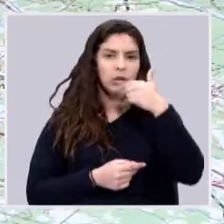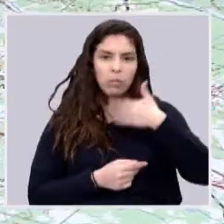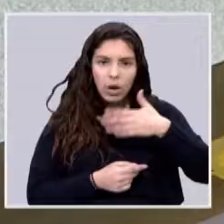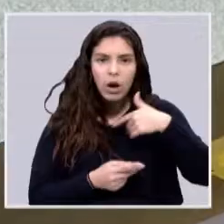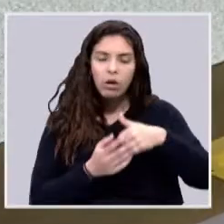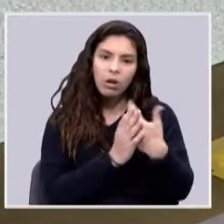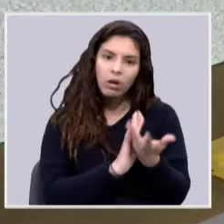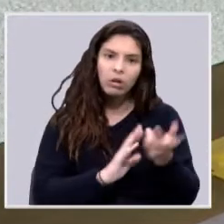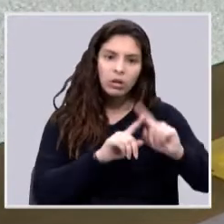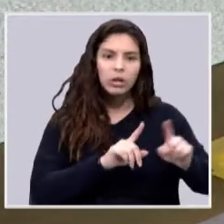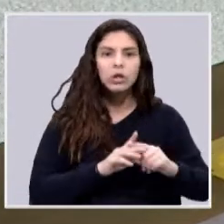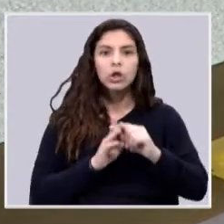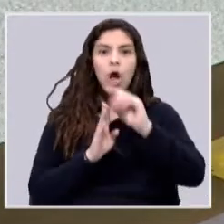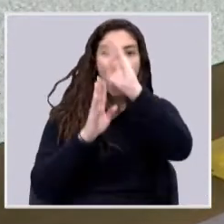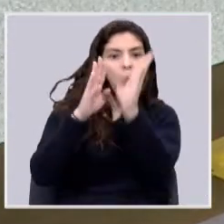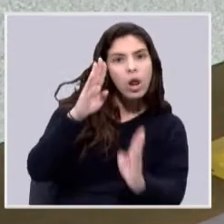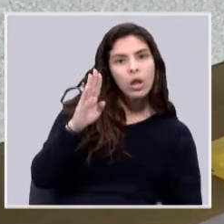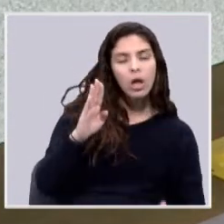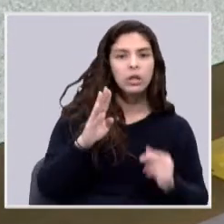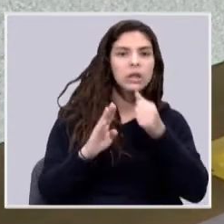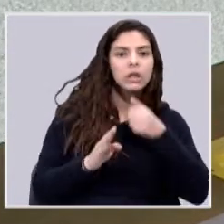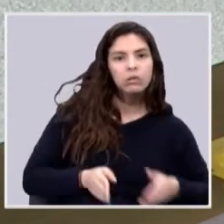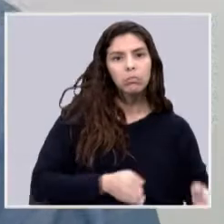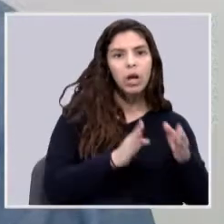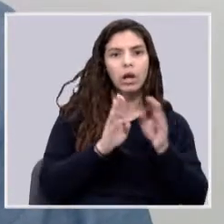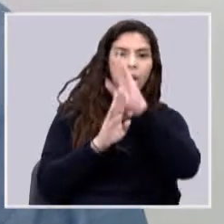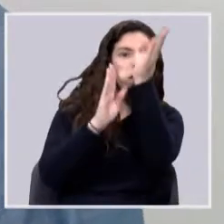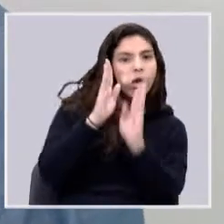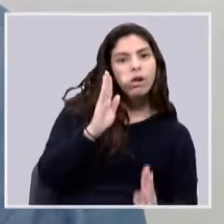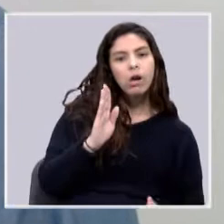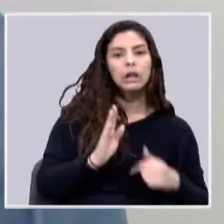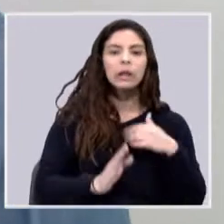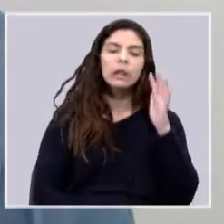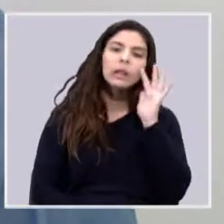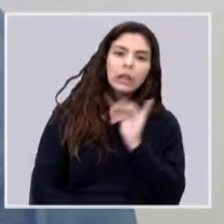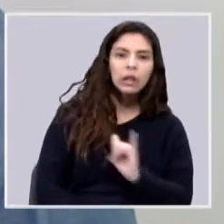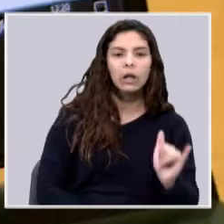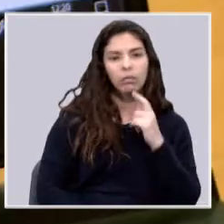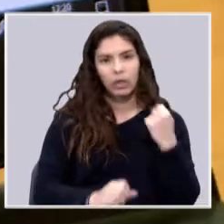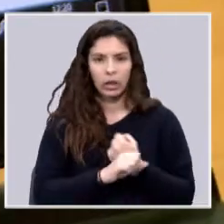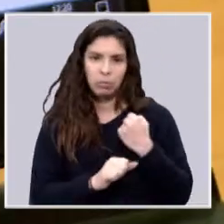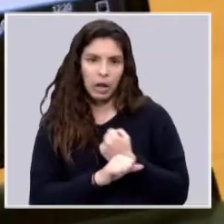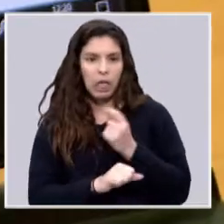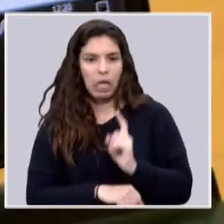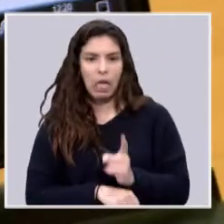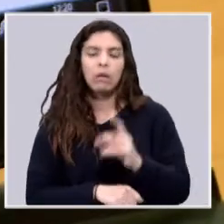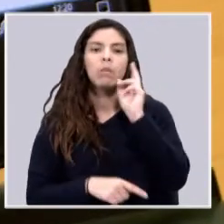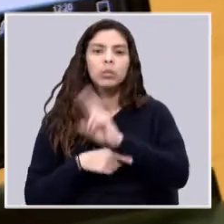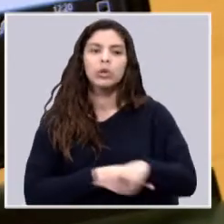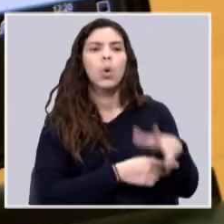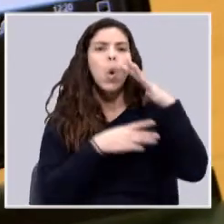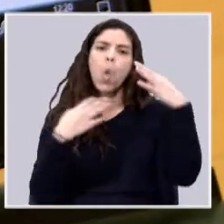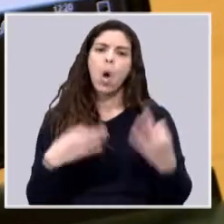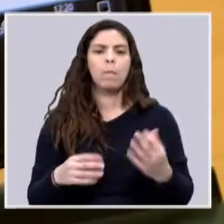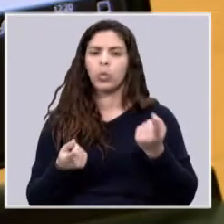Tejo e a linha de Tejo foi, de alguma forma, esse eixo de narrativa desta paisagem que nós trabalhamos. O Museu da Paisagem não é um